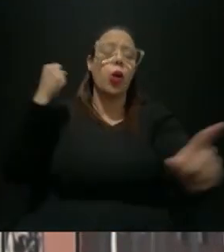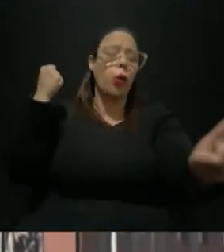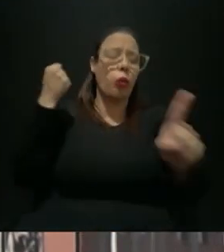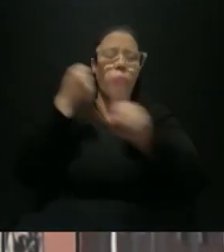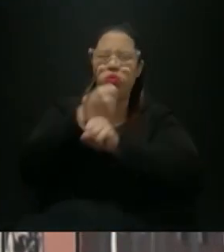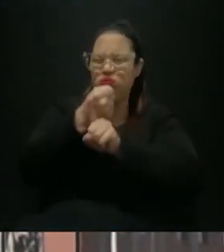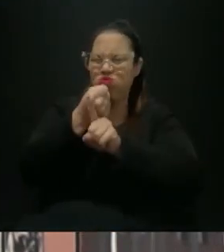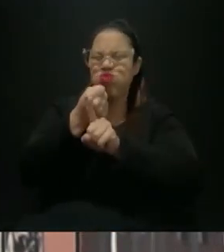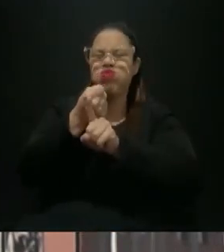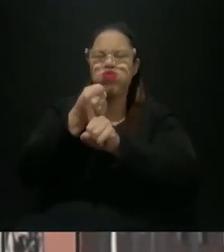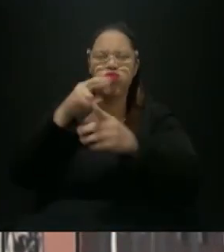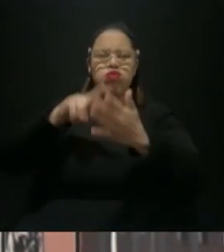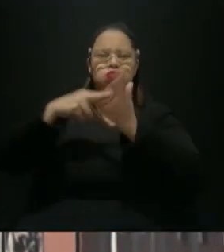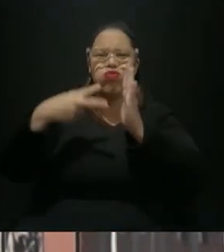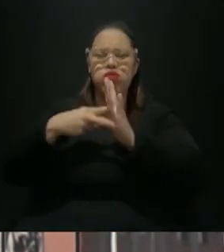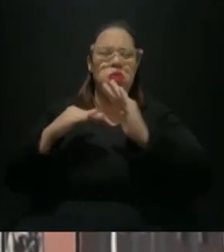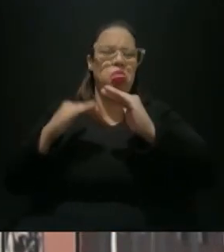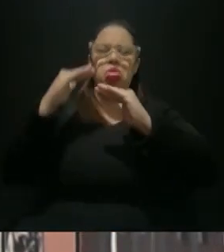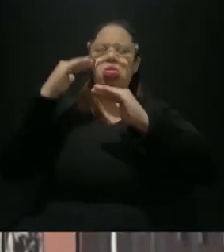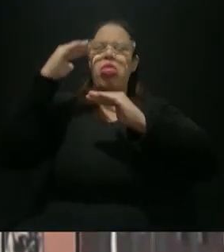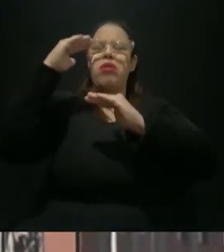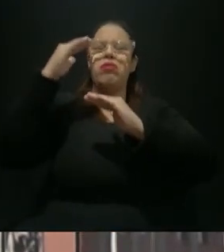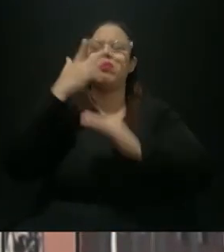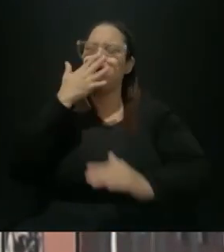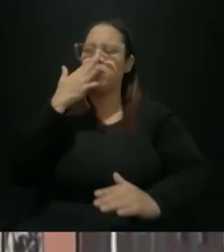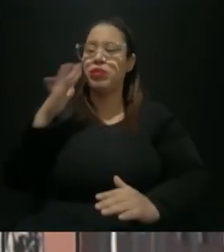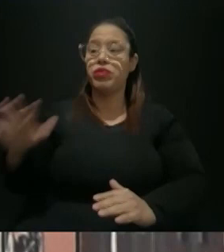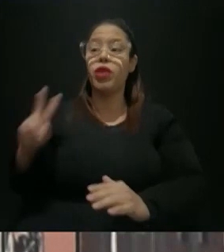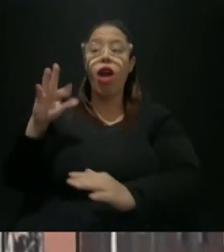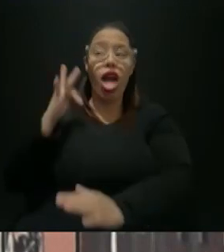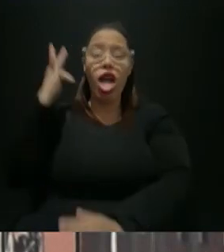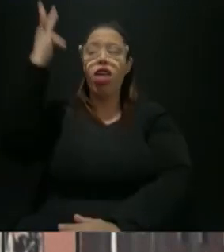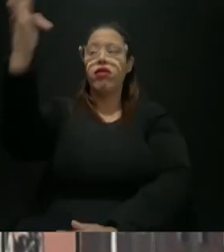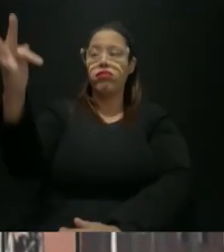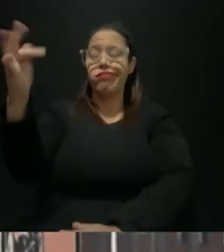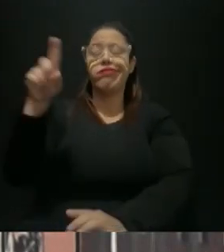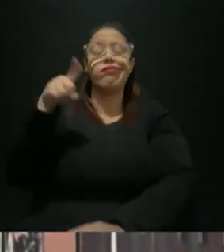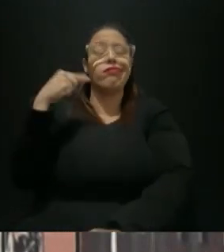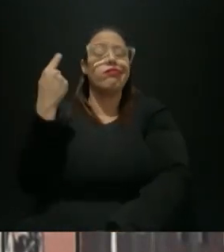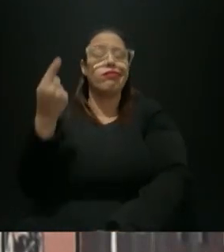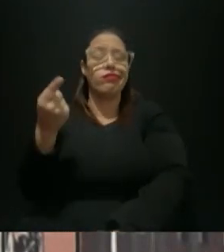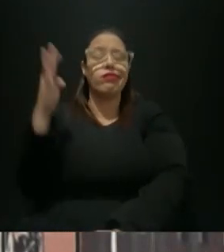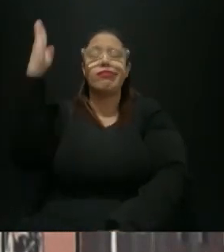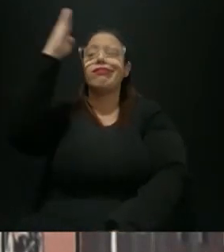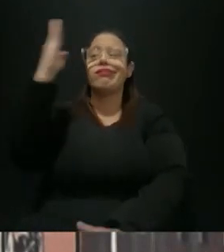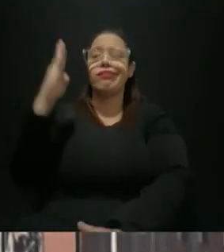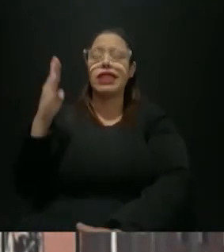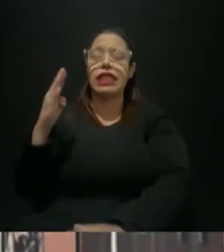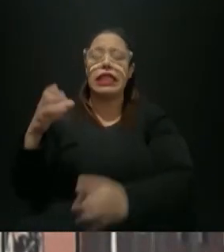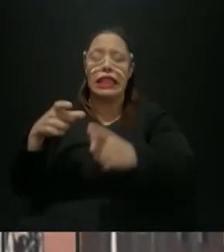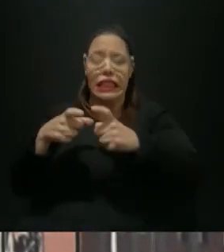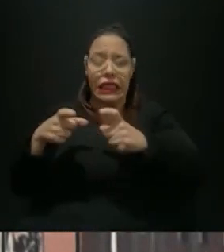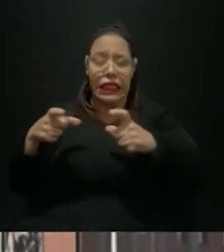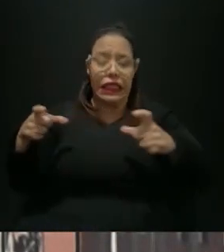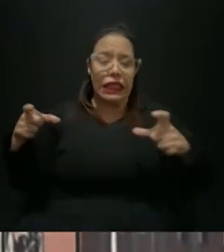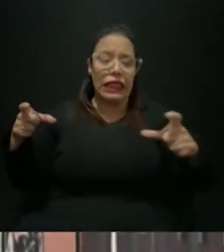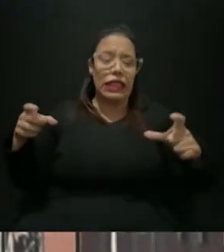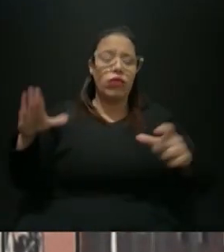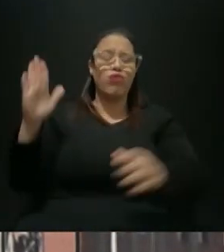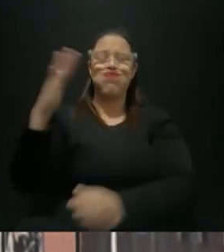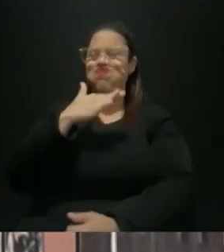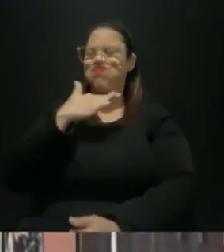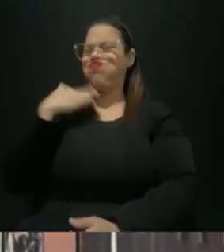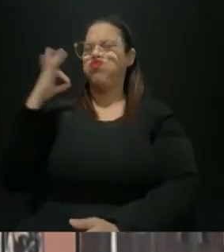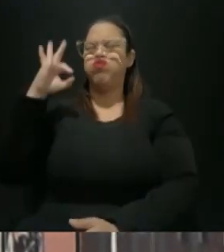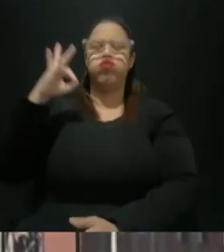no desenvolvimento da criança em seu futuro. Além disso, o Brasil tem uma das maiores taxas de mortalidade infantil da